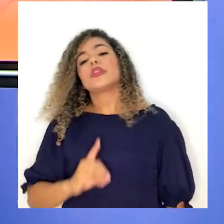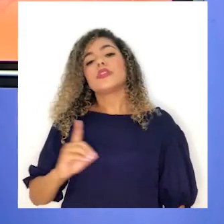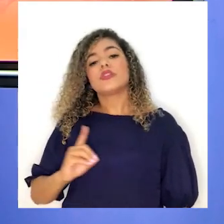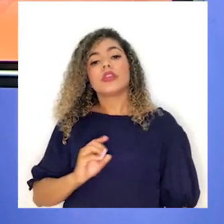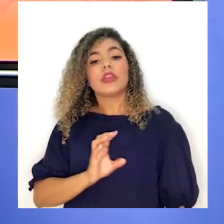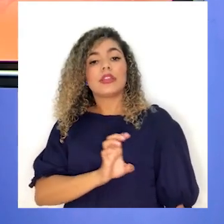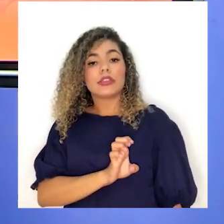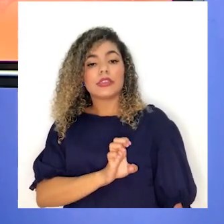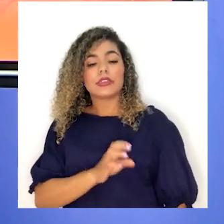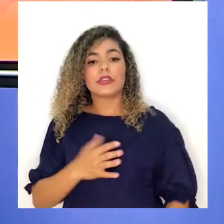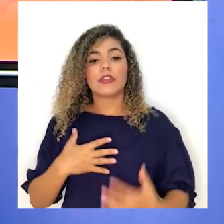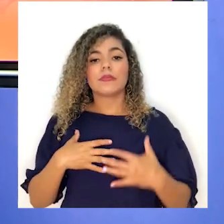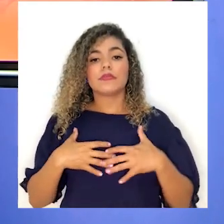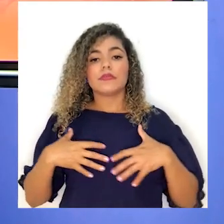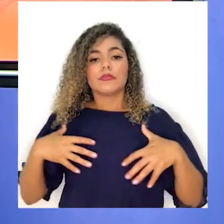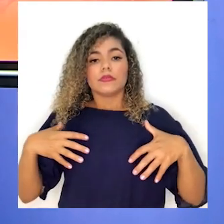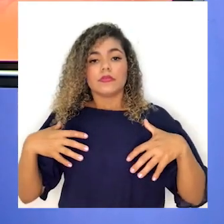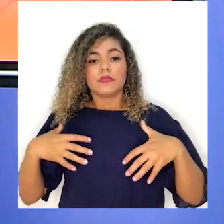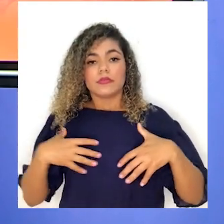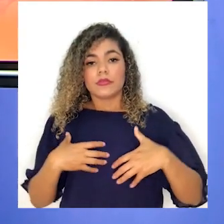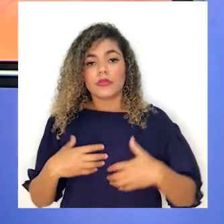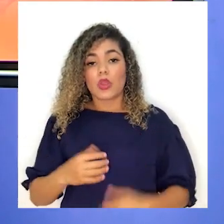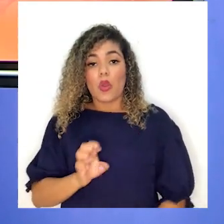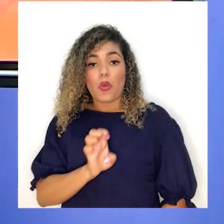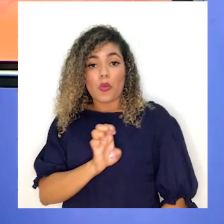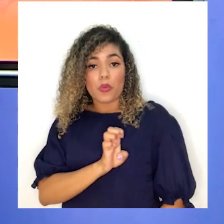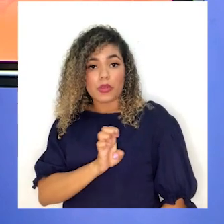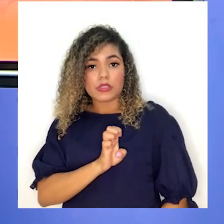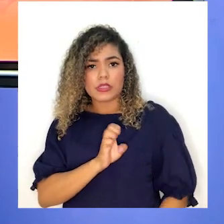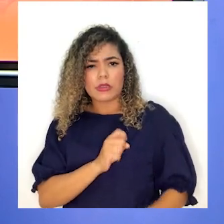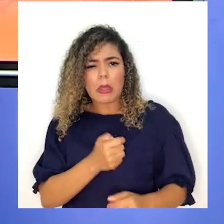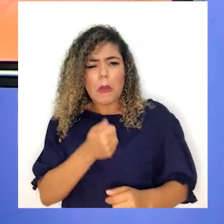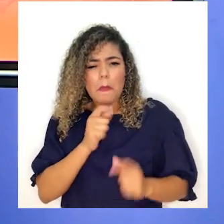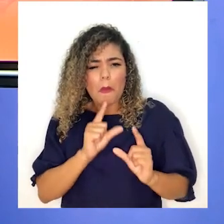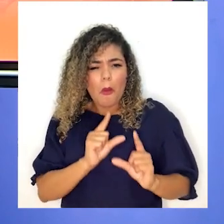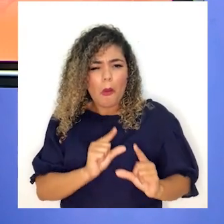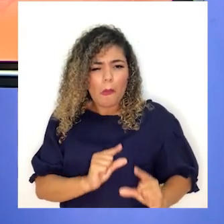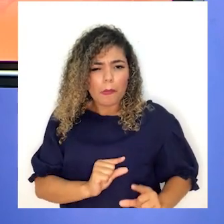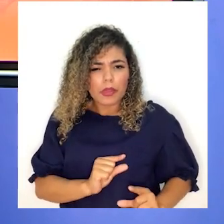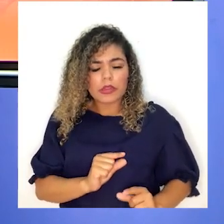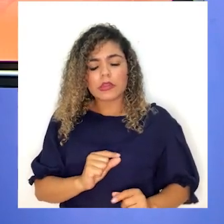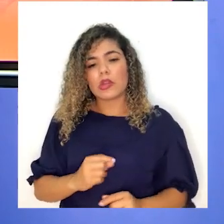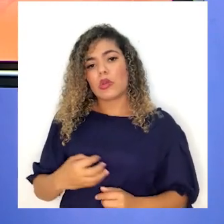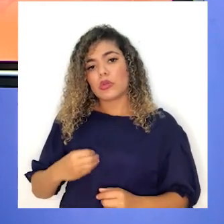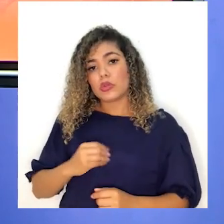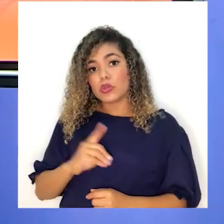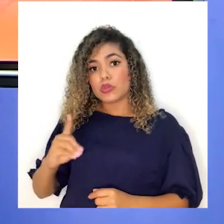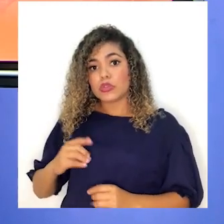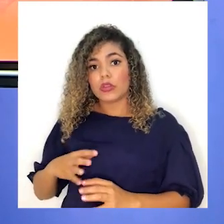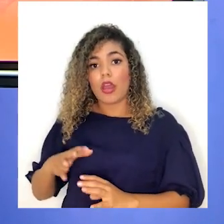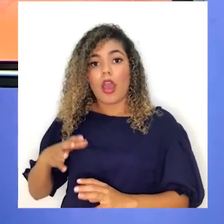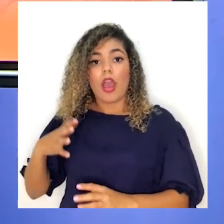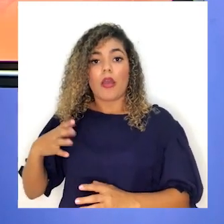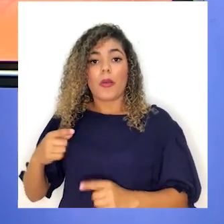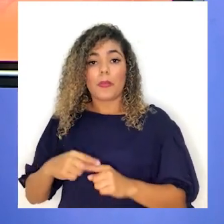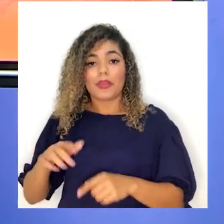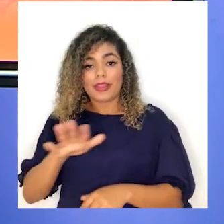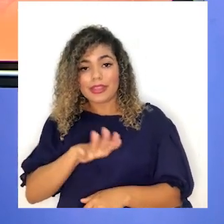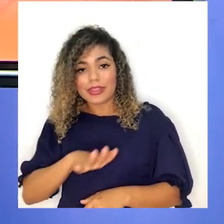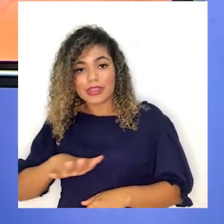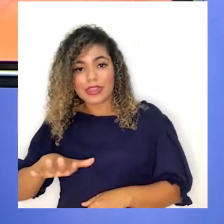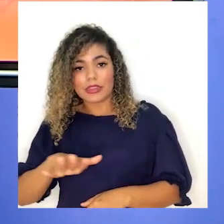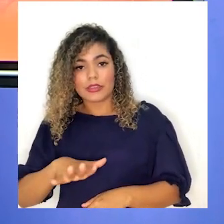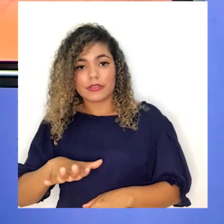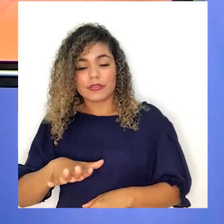Em geral, o esquerdo é um pouco menor que o direito, porque na região mais